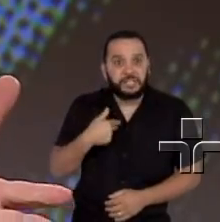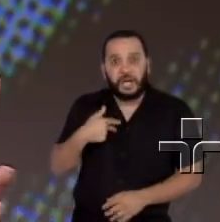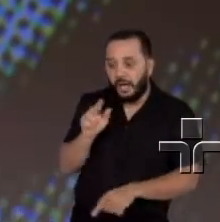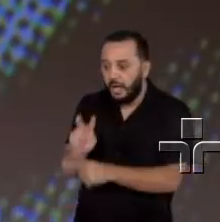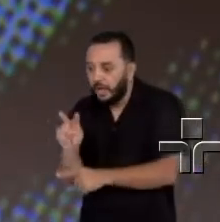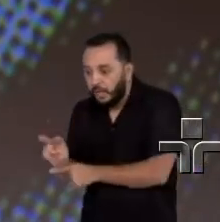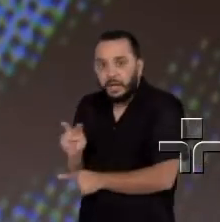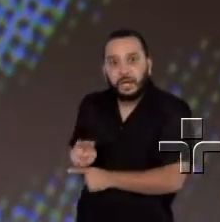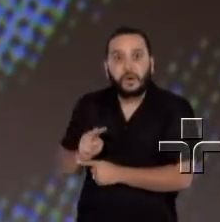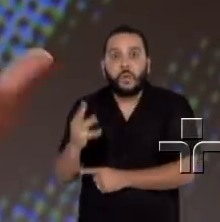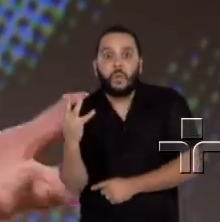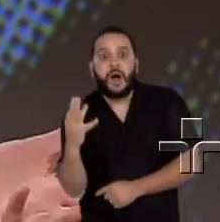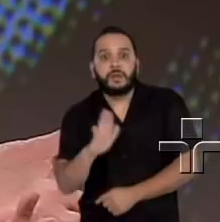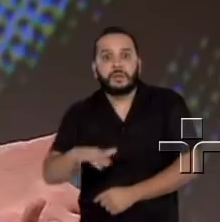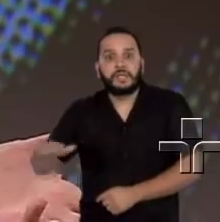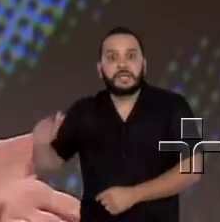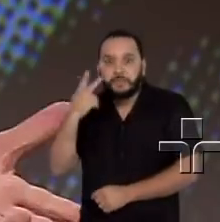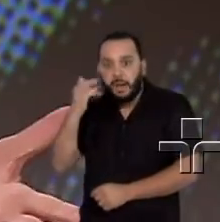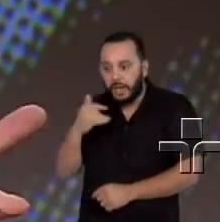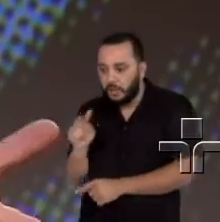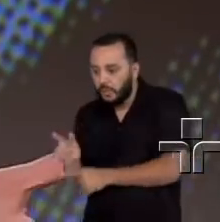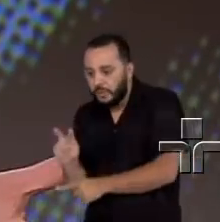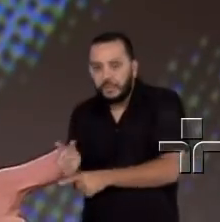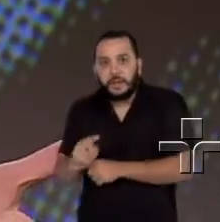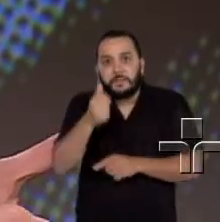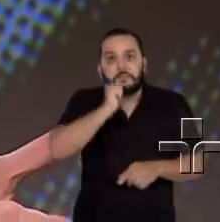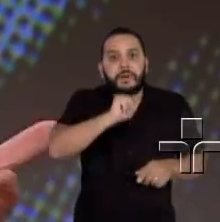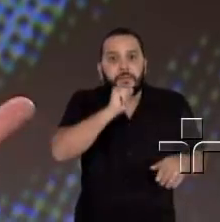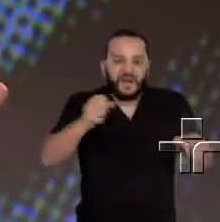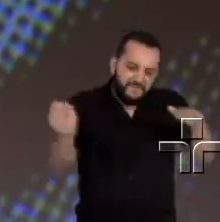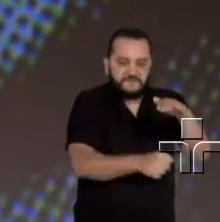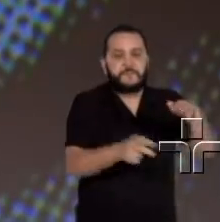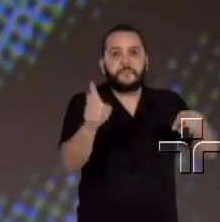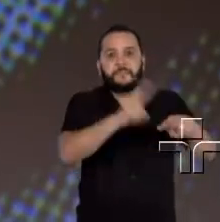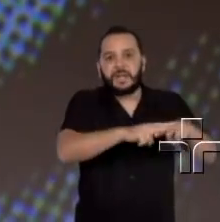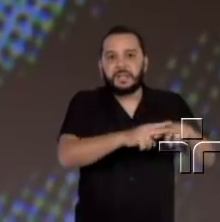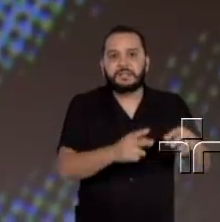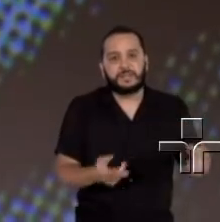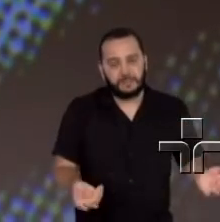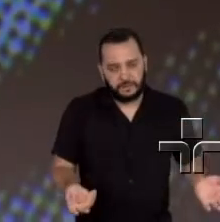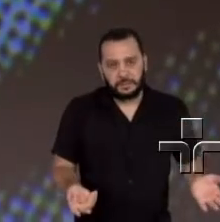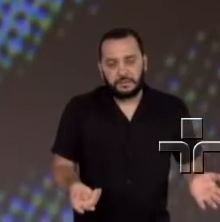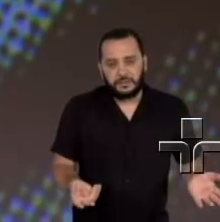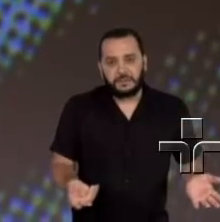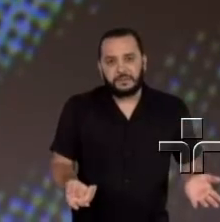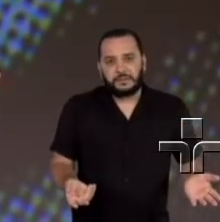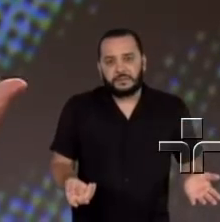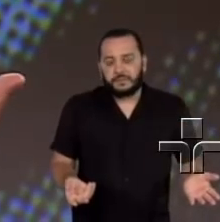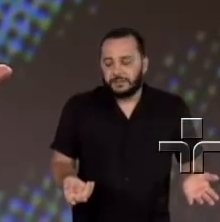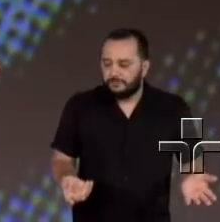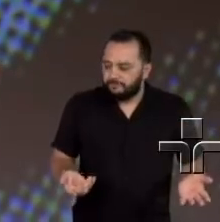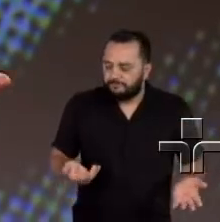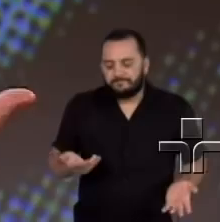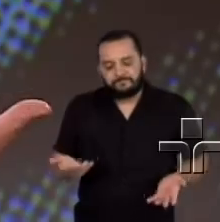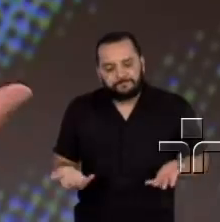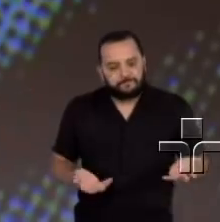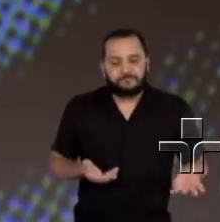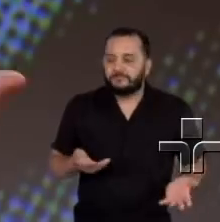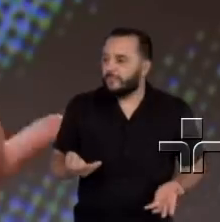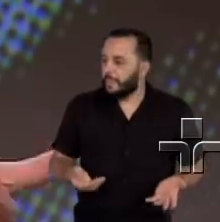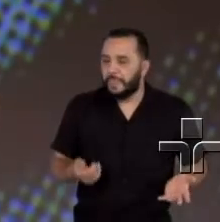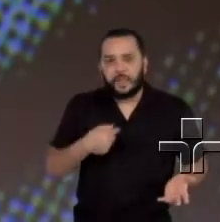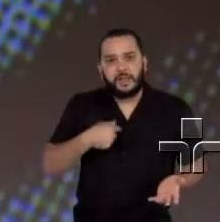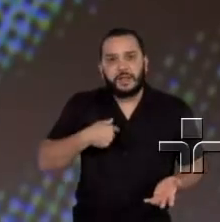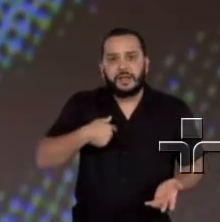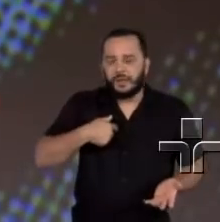desesperado. Imagina, todos nós pequenos. Então, aquilo era uma coisa muito... E eu achava tudo